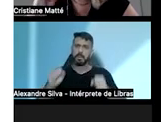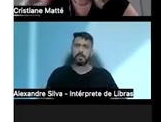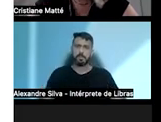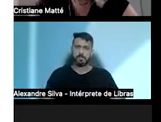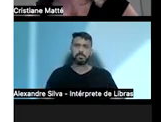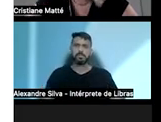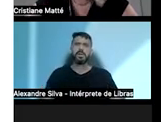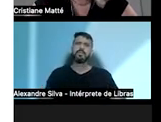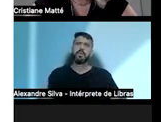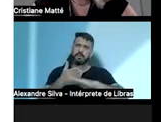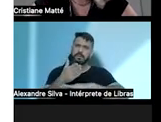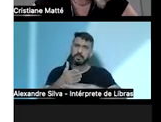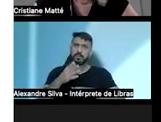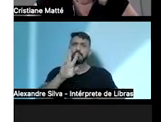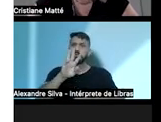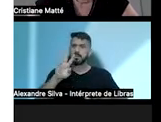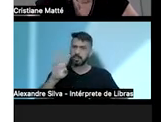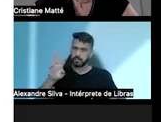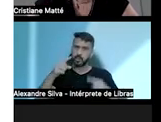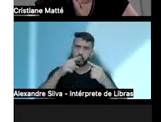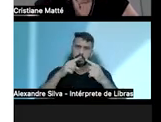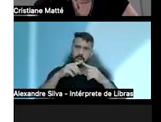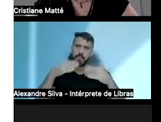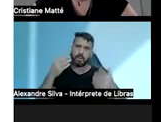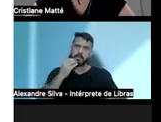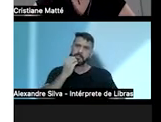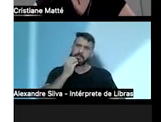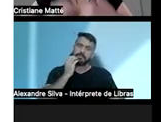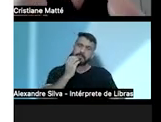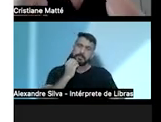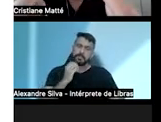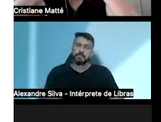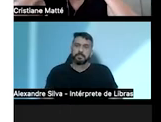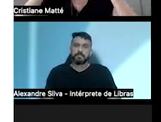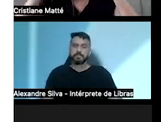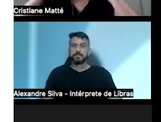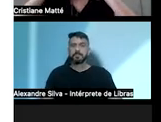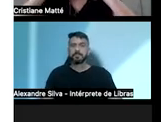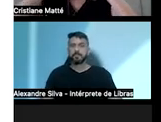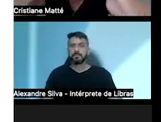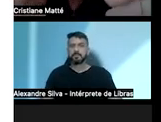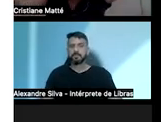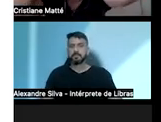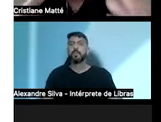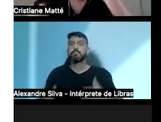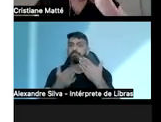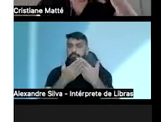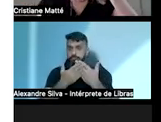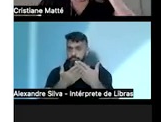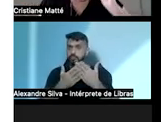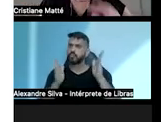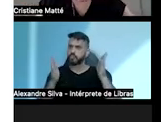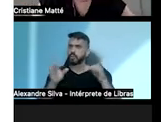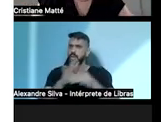onde está bem explicadinho, né, quais são os exercícios mais indicados. Bom, agora vamos falar um pouquinho dos estudos que a gente já tem,